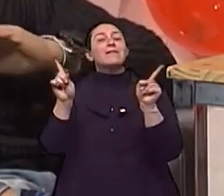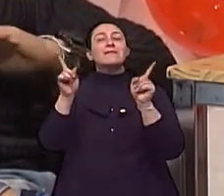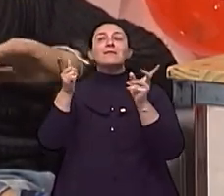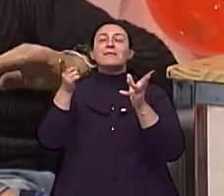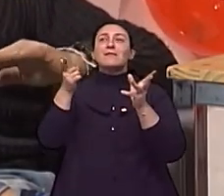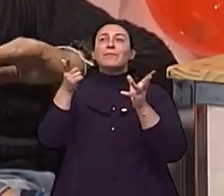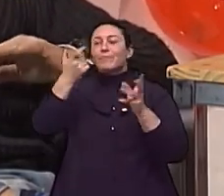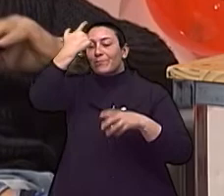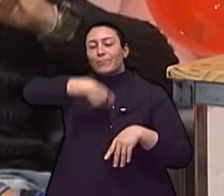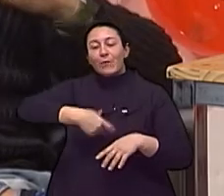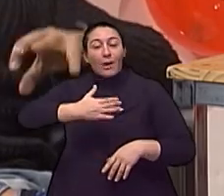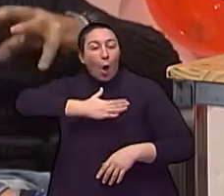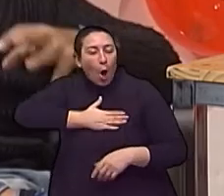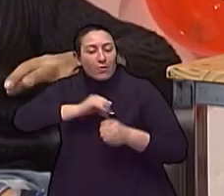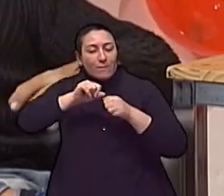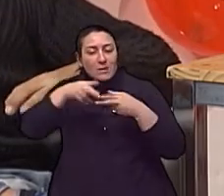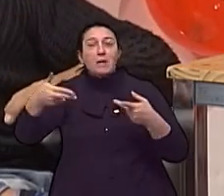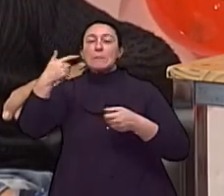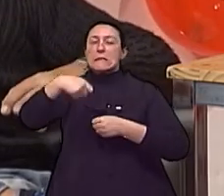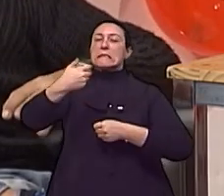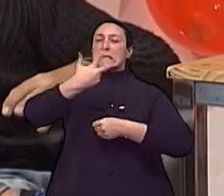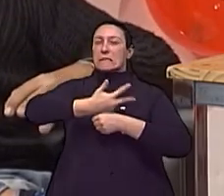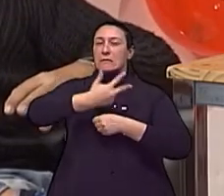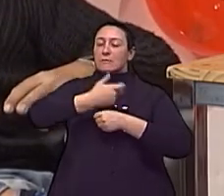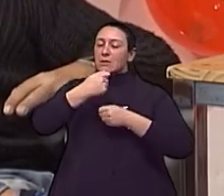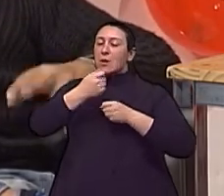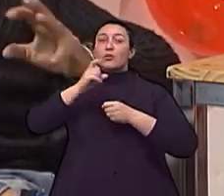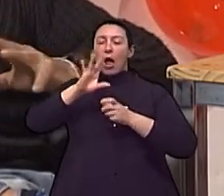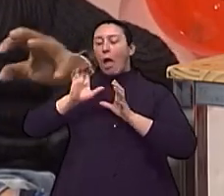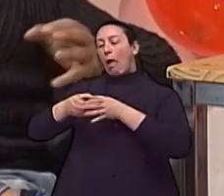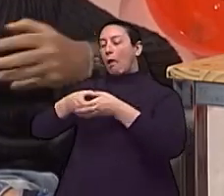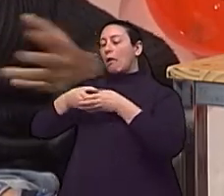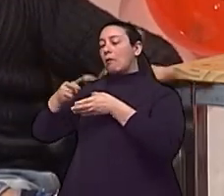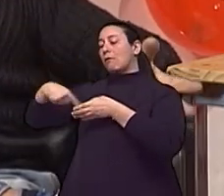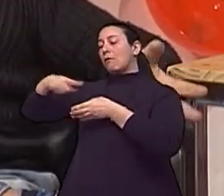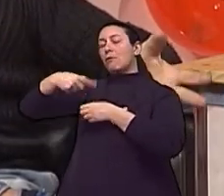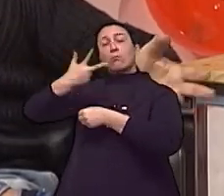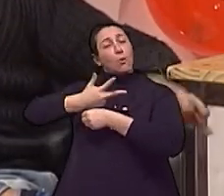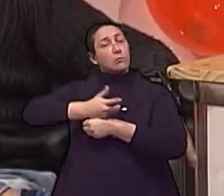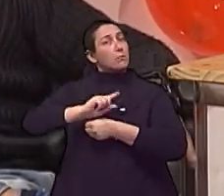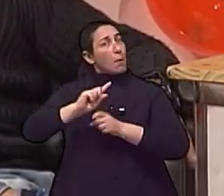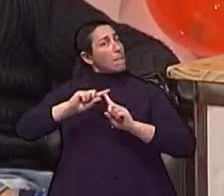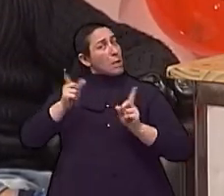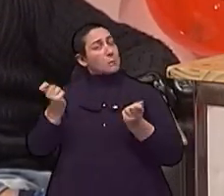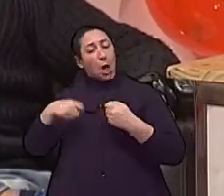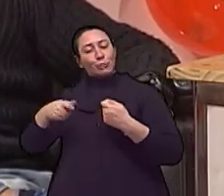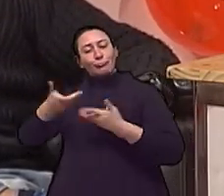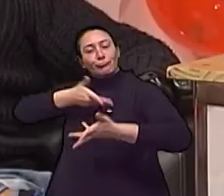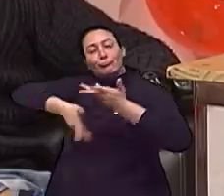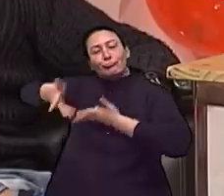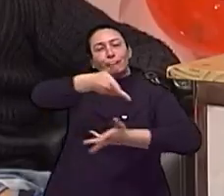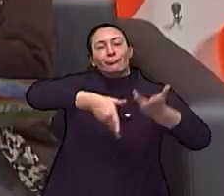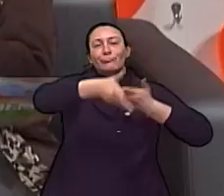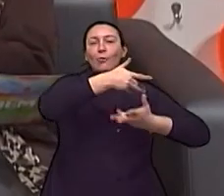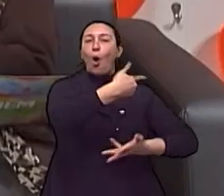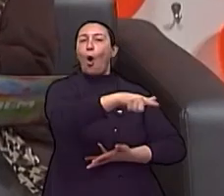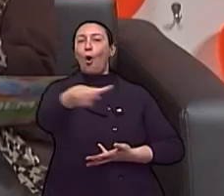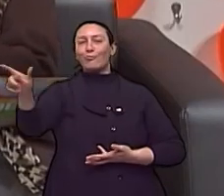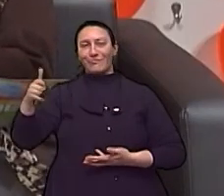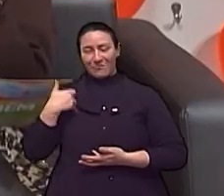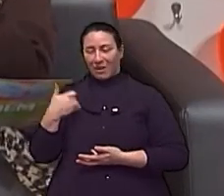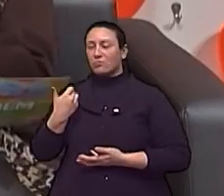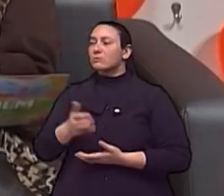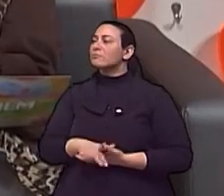terceira idade seja circunscrito apenas um gueto de idosos Claro sim mas não só claro o que a gente viu na